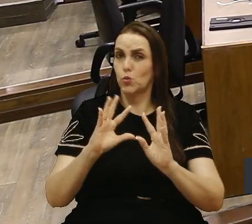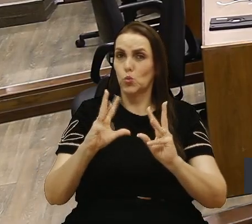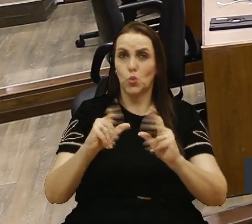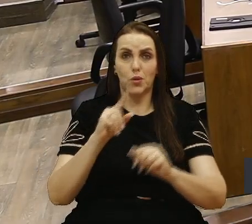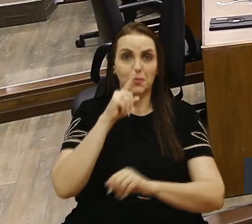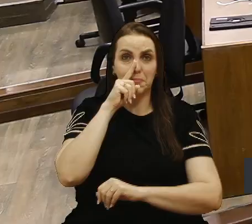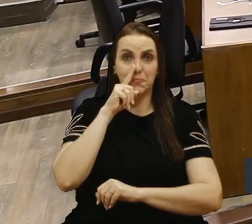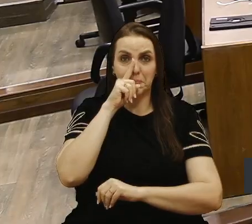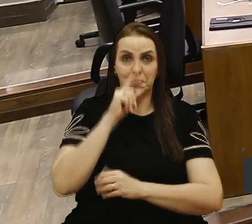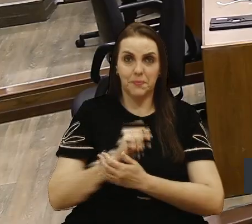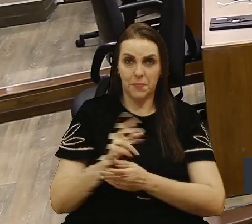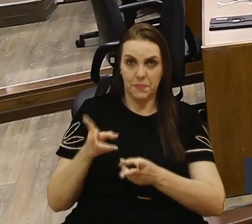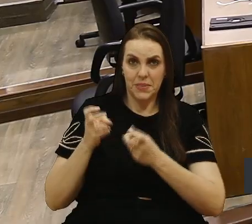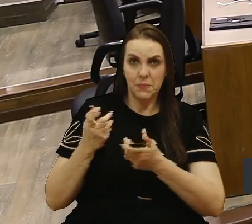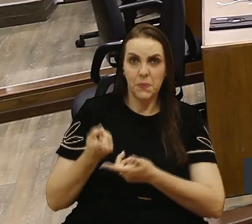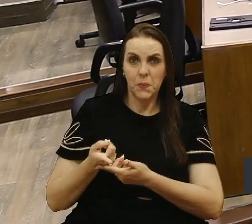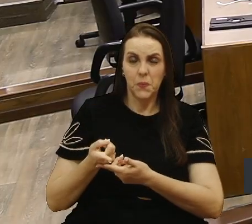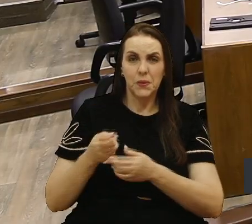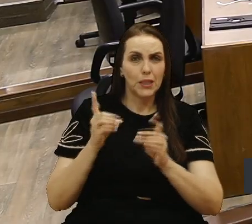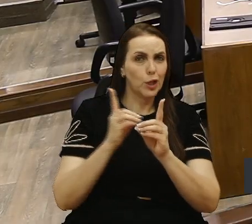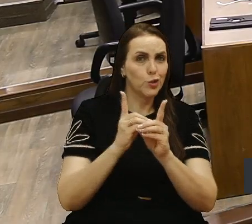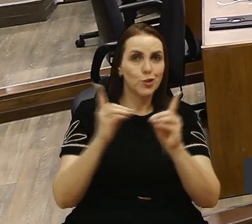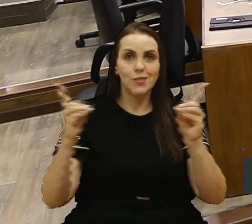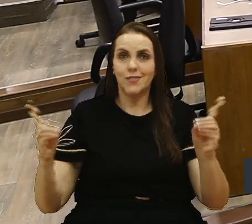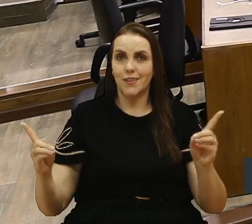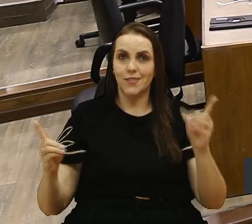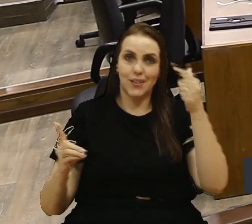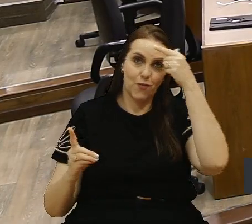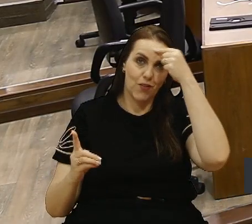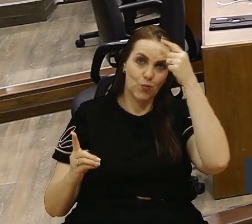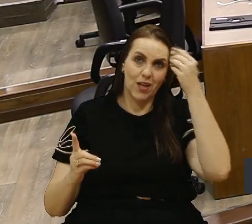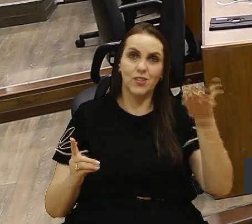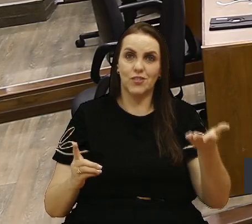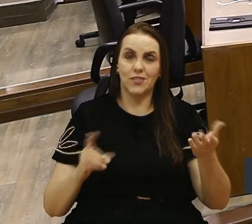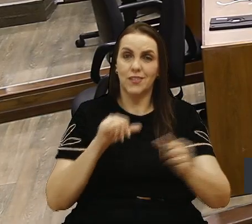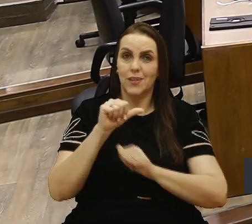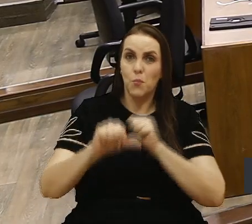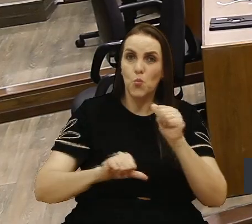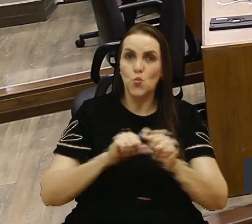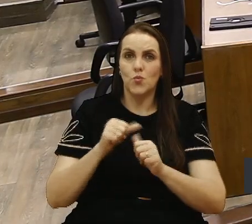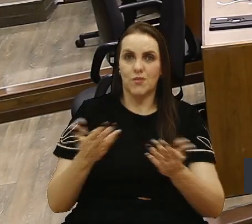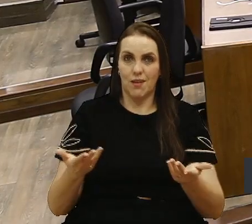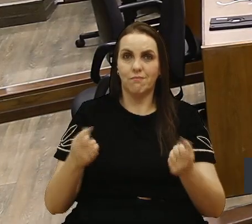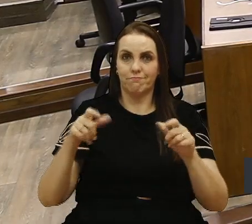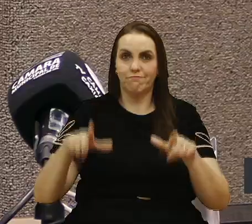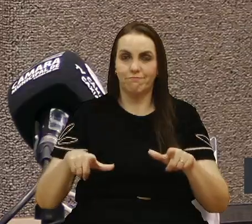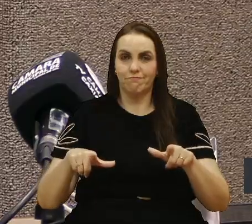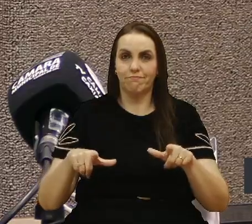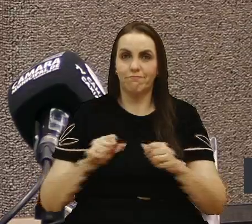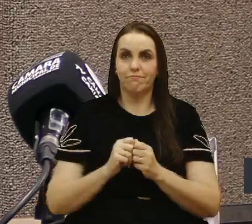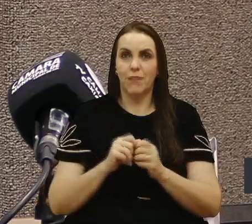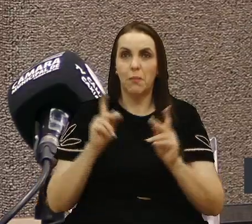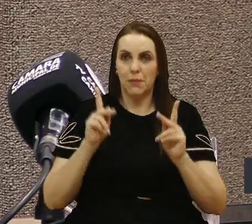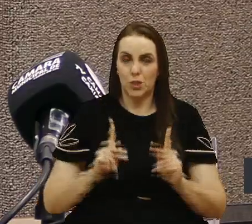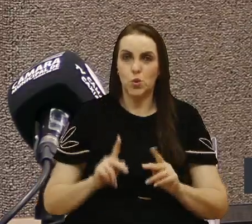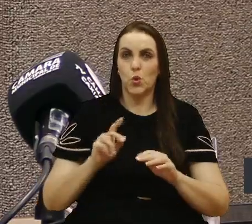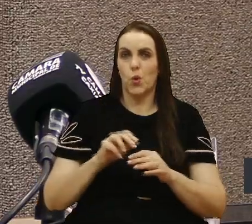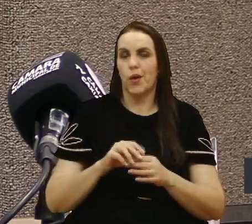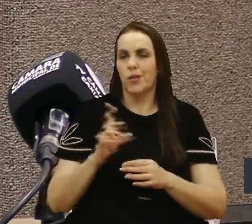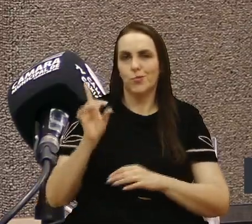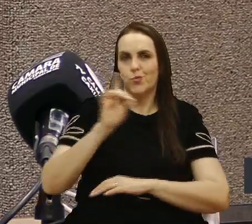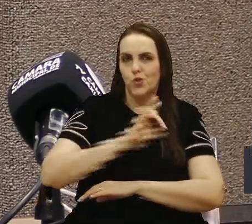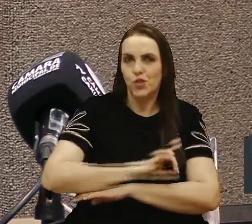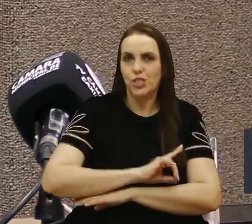ela está extremamente distante da faculdade, né? Então a gente precisa promover essa alteração no local, porque mais do que os alunos de dia, que efetivamente são menores,